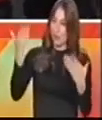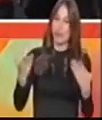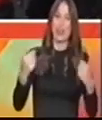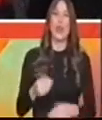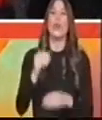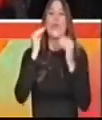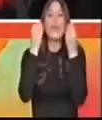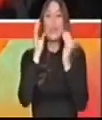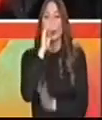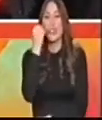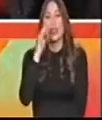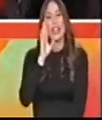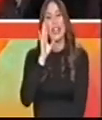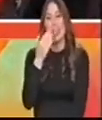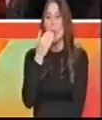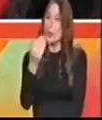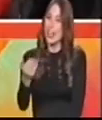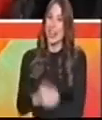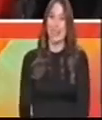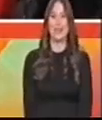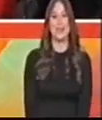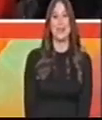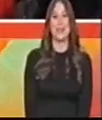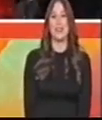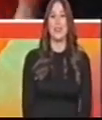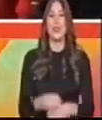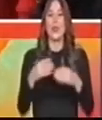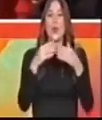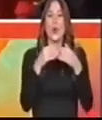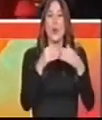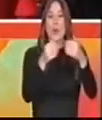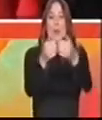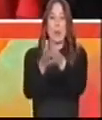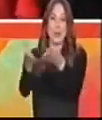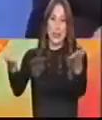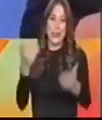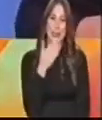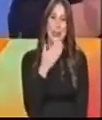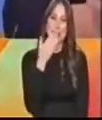Sónia, até já. Muito obrigado. Até já. Até já. Um cumprimento para todos. Obrigado. Até já.